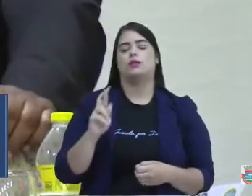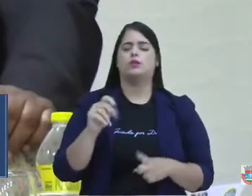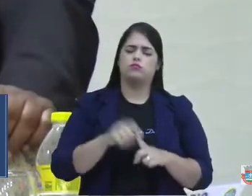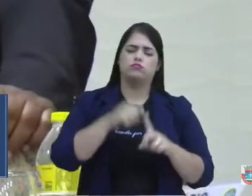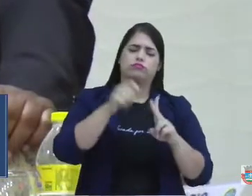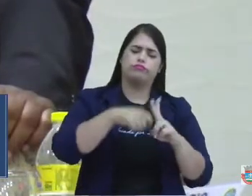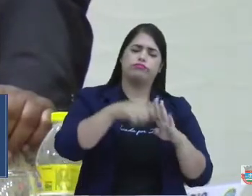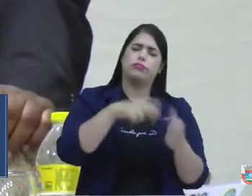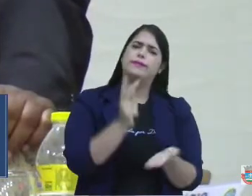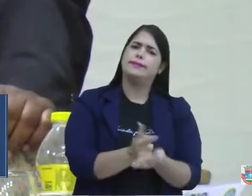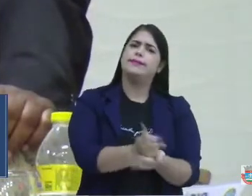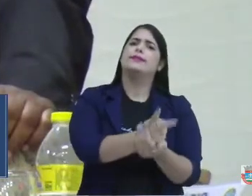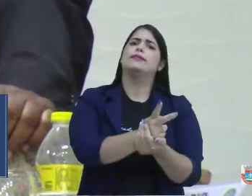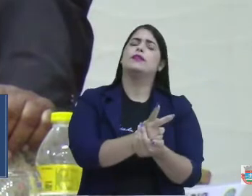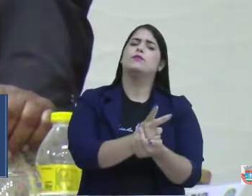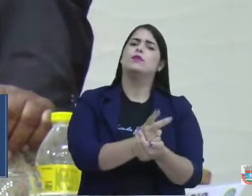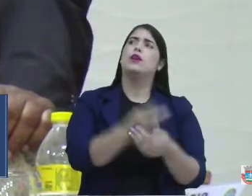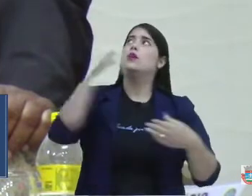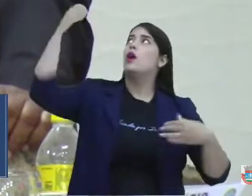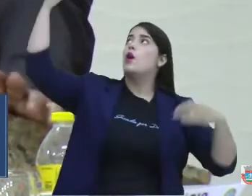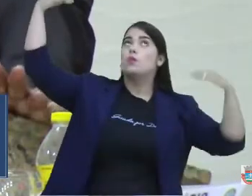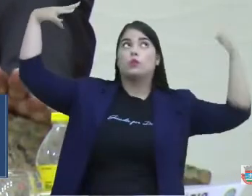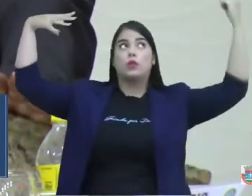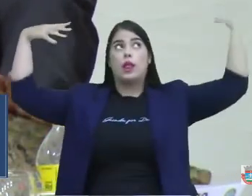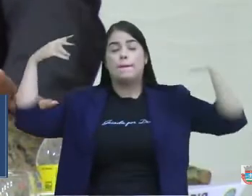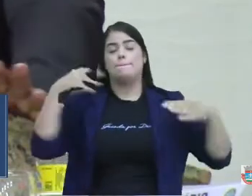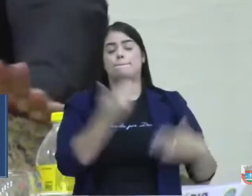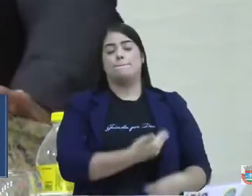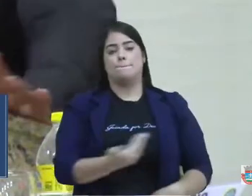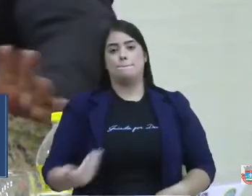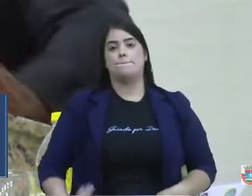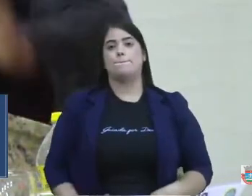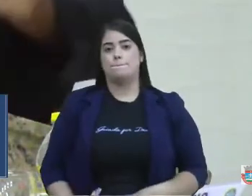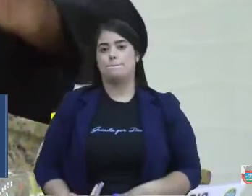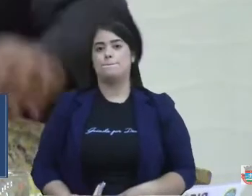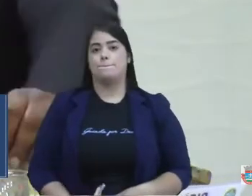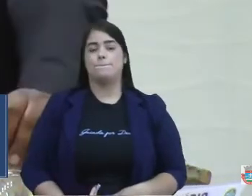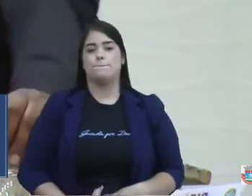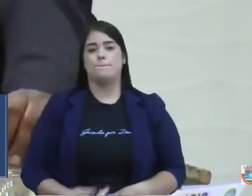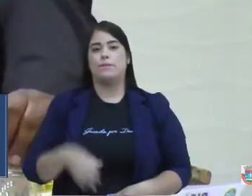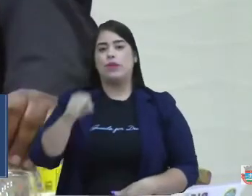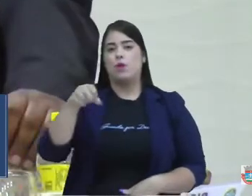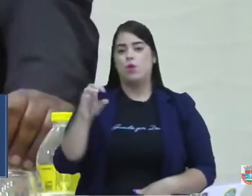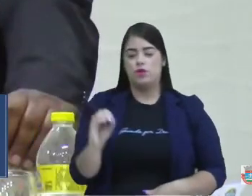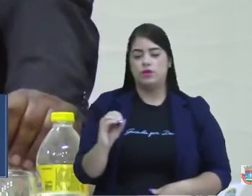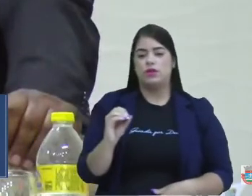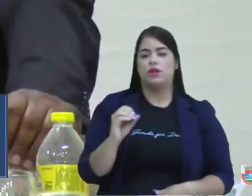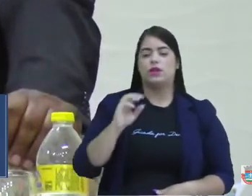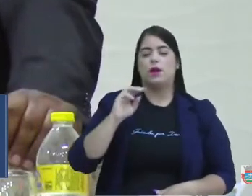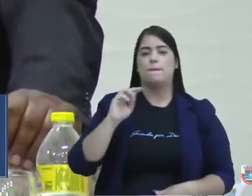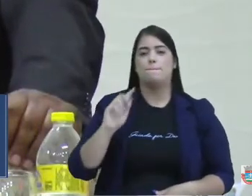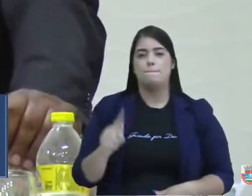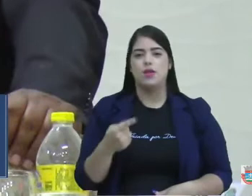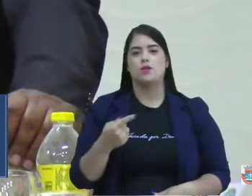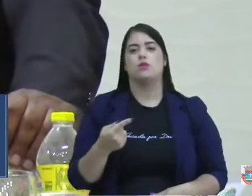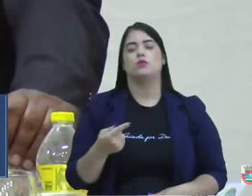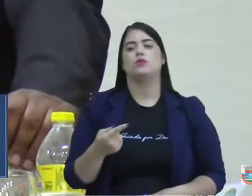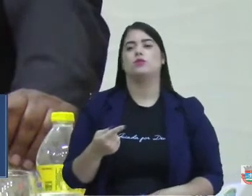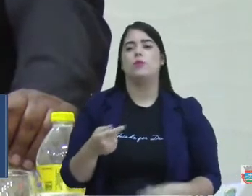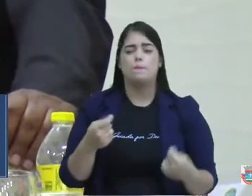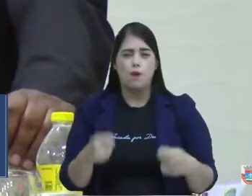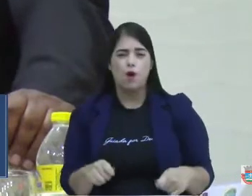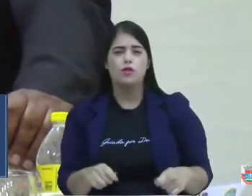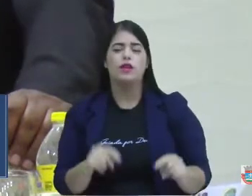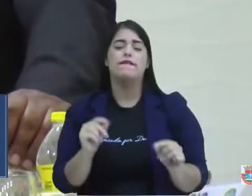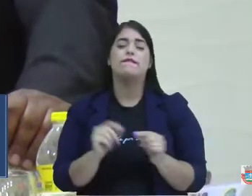de iluminação pública, o repasse da CELP para o município. Acho que deve chegar em torno de R$ 80 mil, para que possa ser